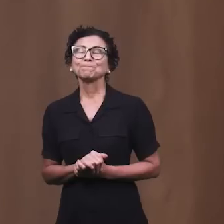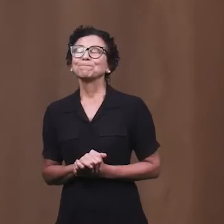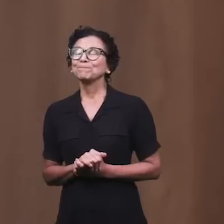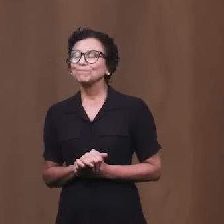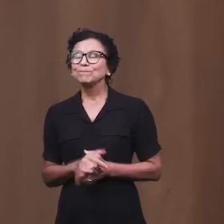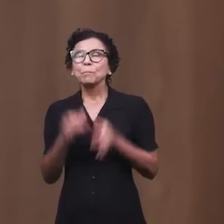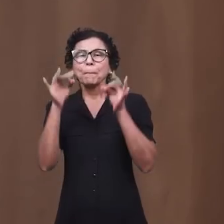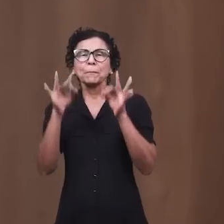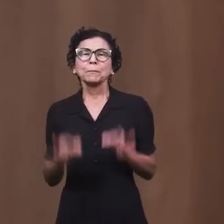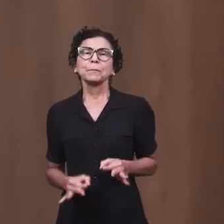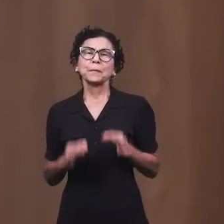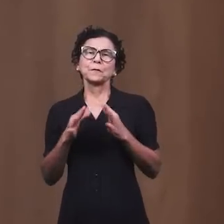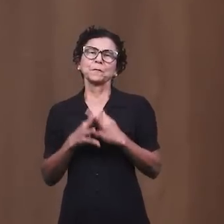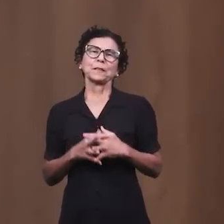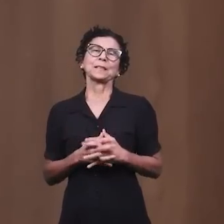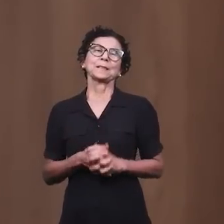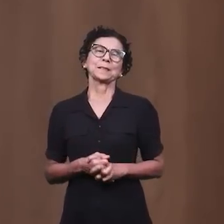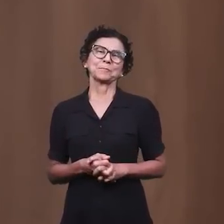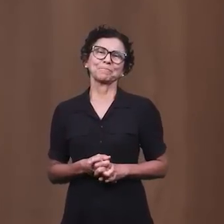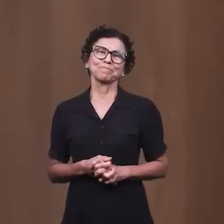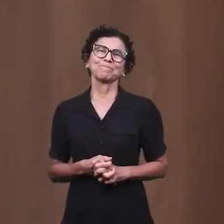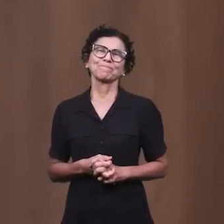simplesmente notável